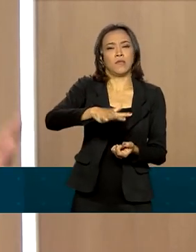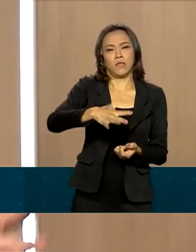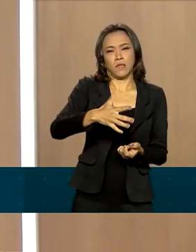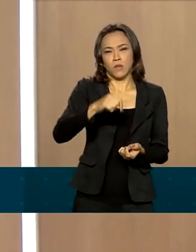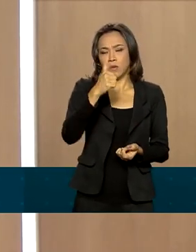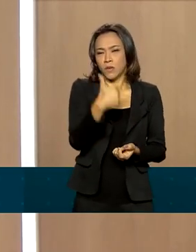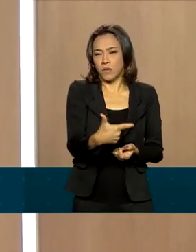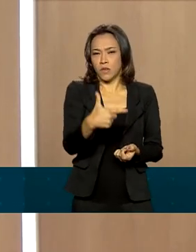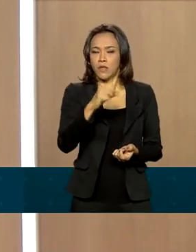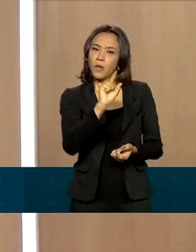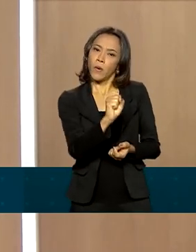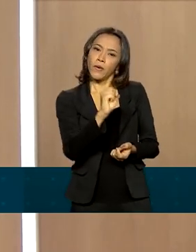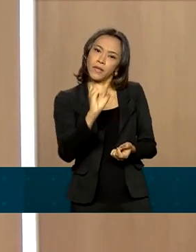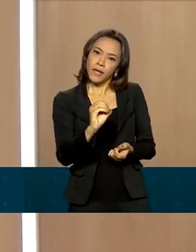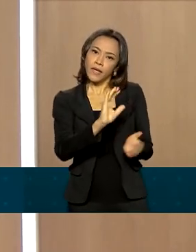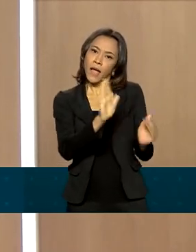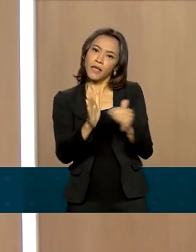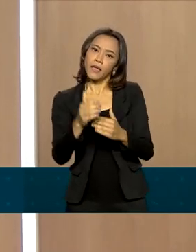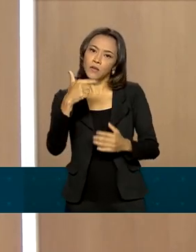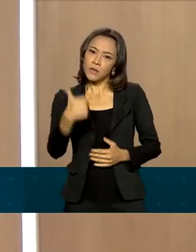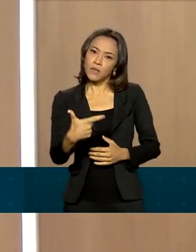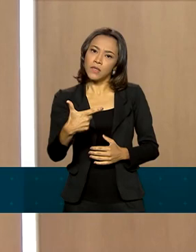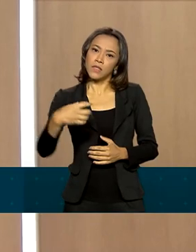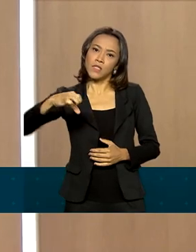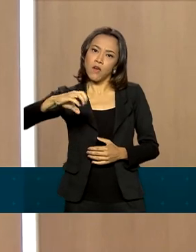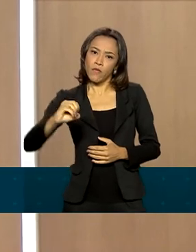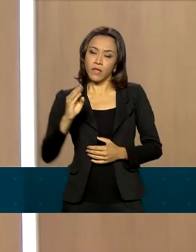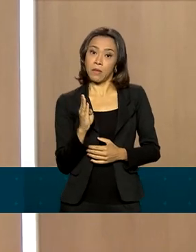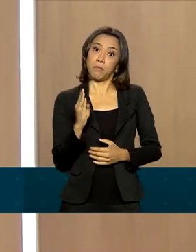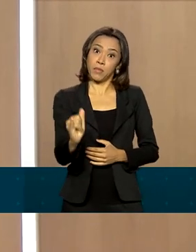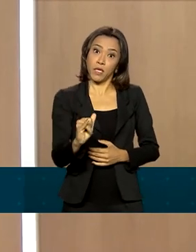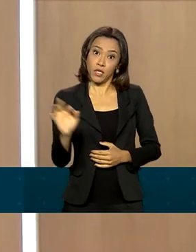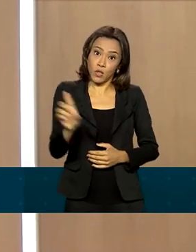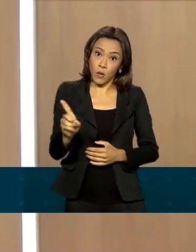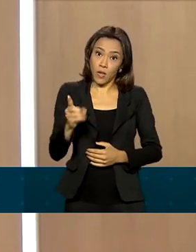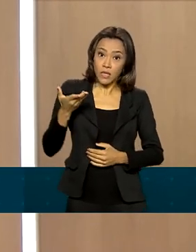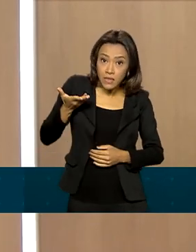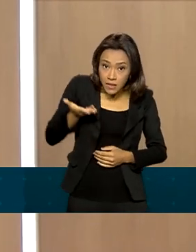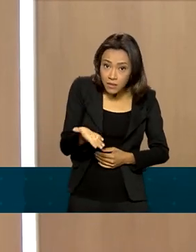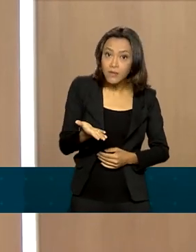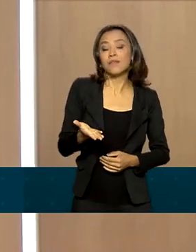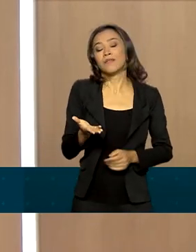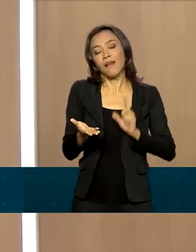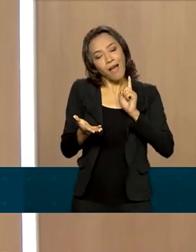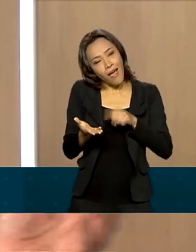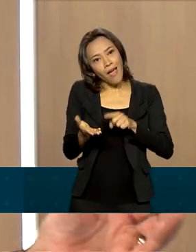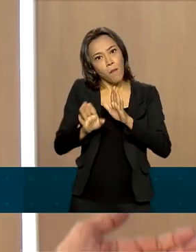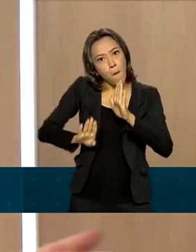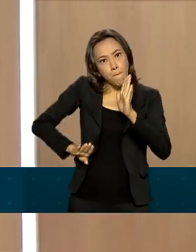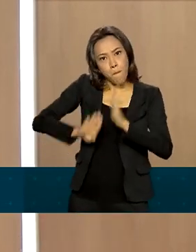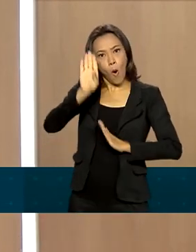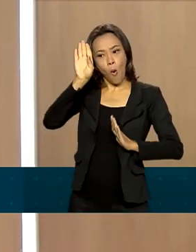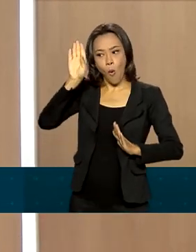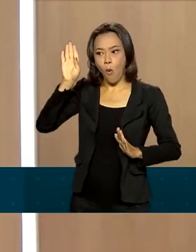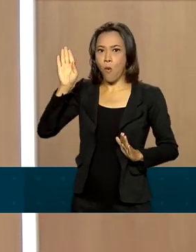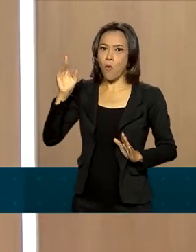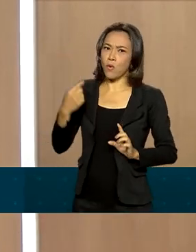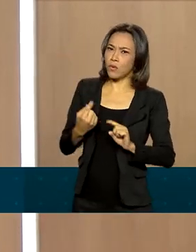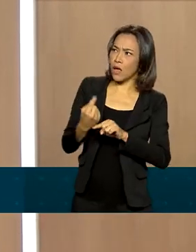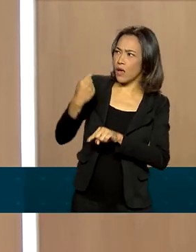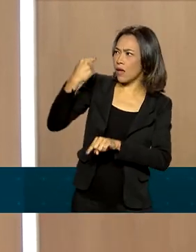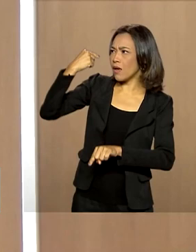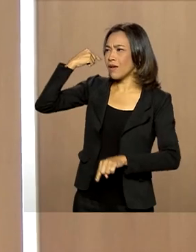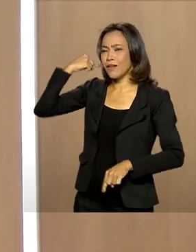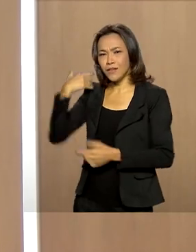de 280 a 290 Milhões de Dólares o que será certamente um recorde desde que a série